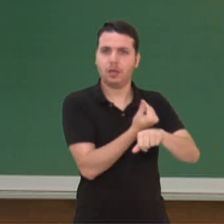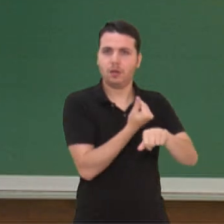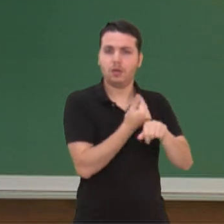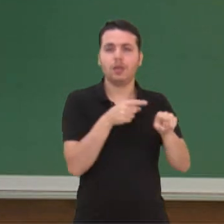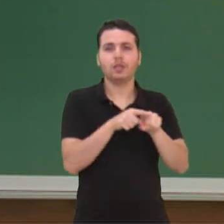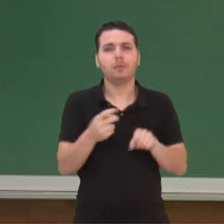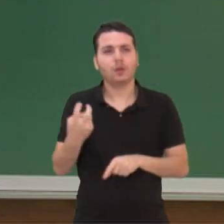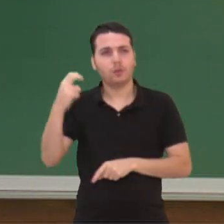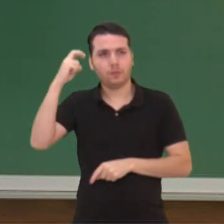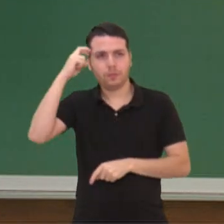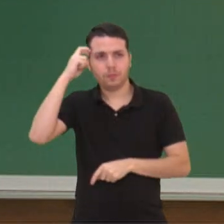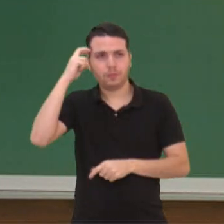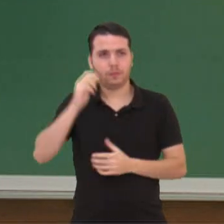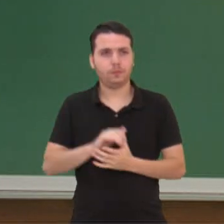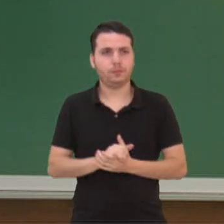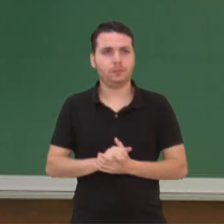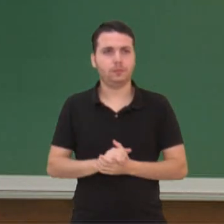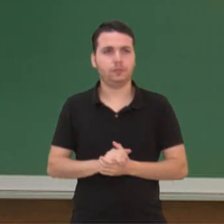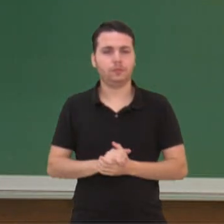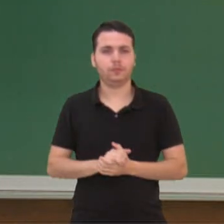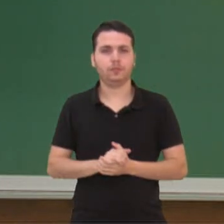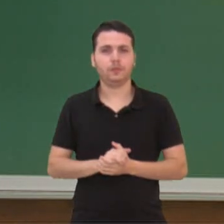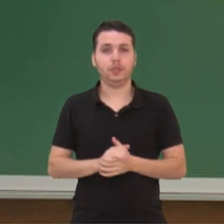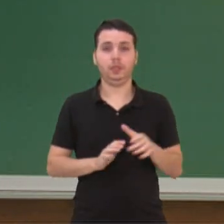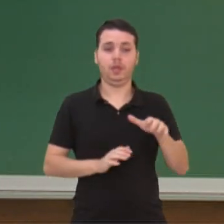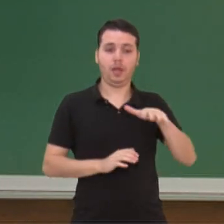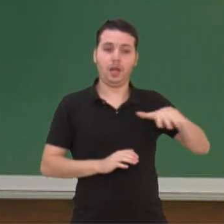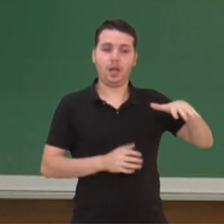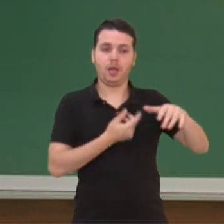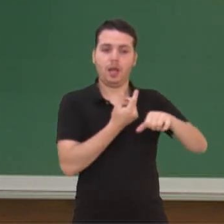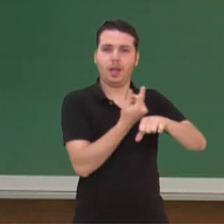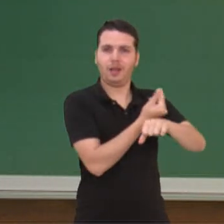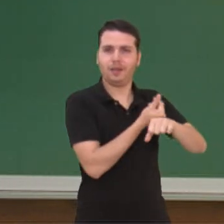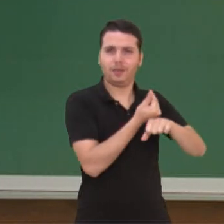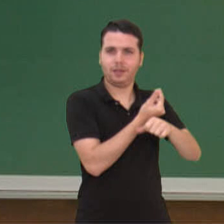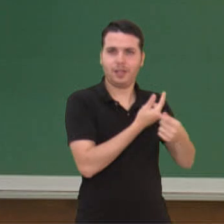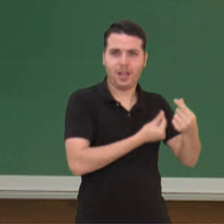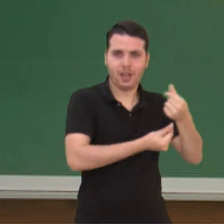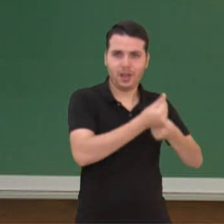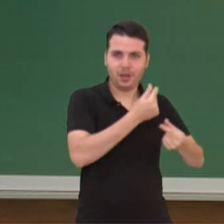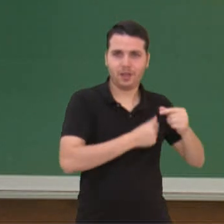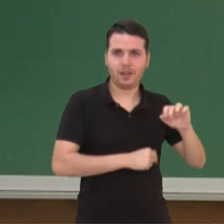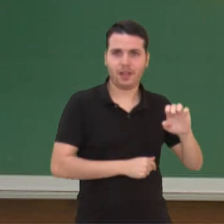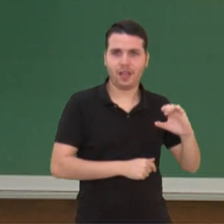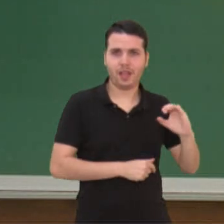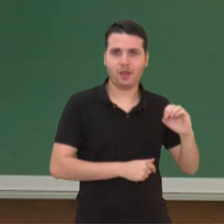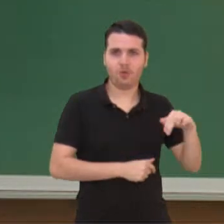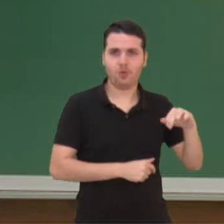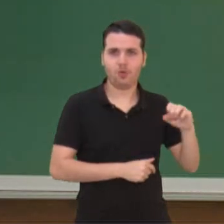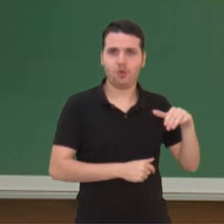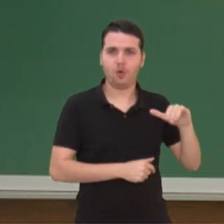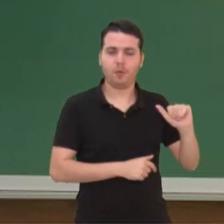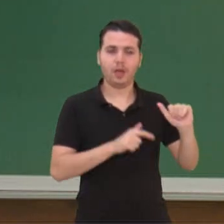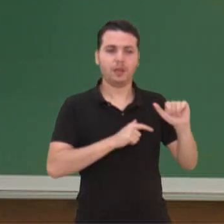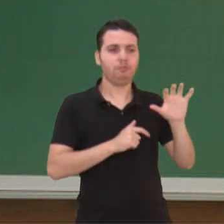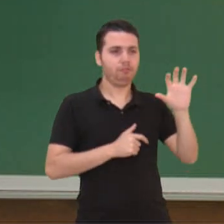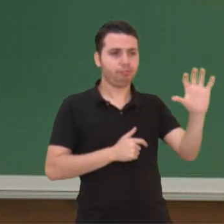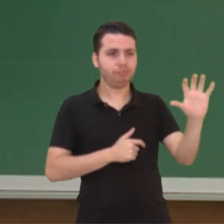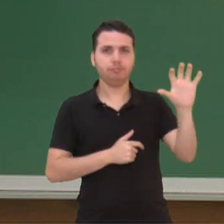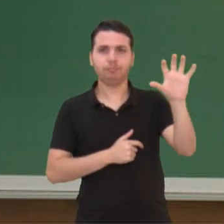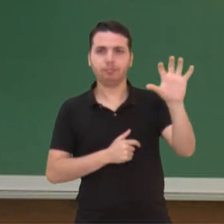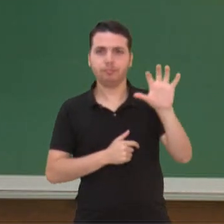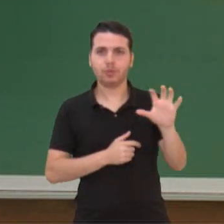cultural. Da relação econômica, nós podemos pensar aí na regionalização, nós podemos pensar nos fluxos